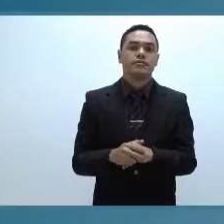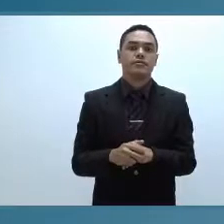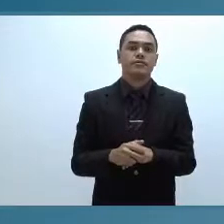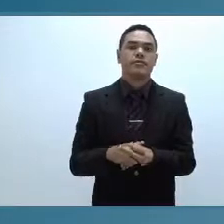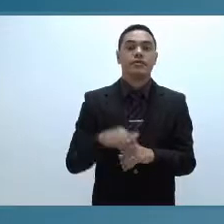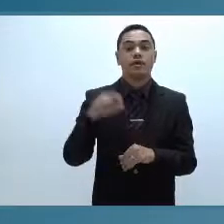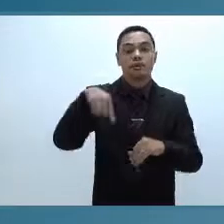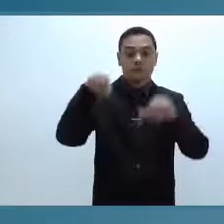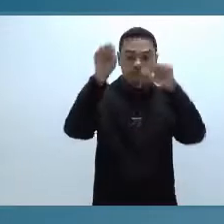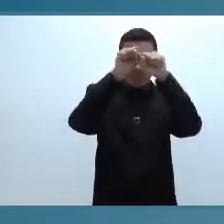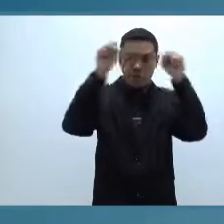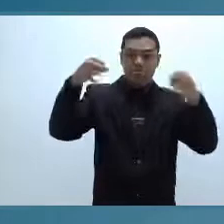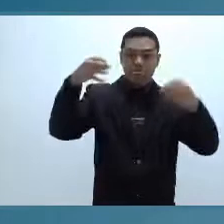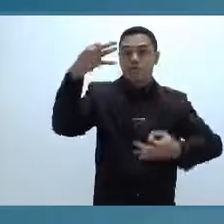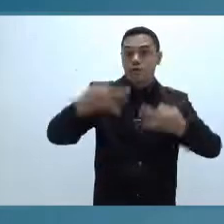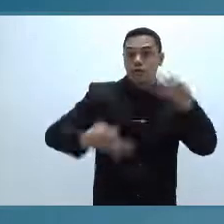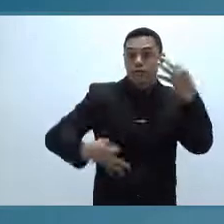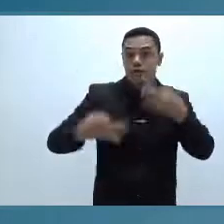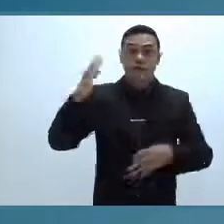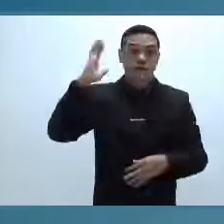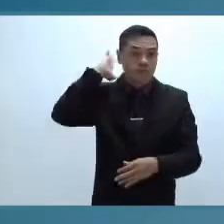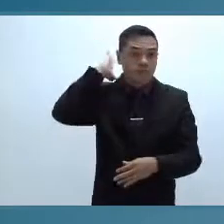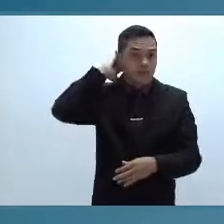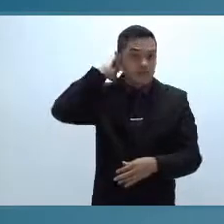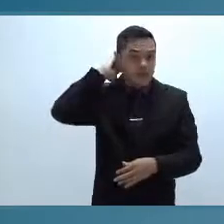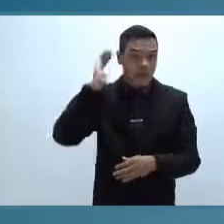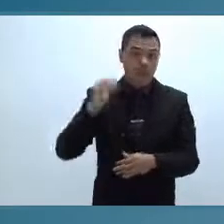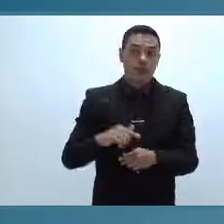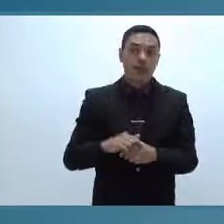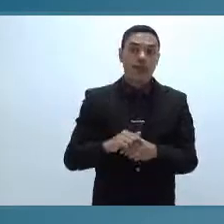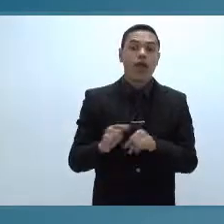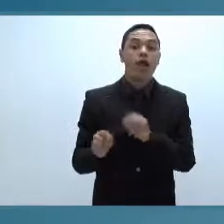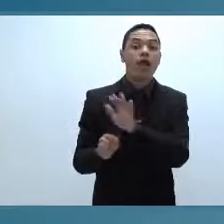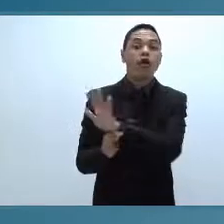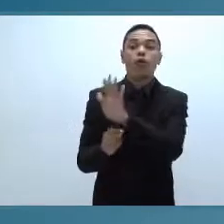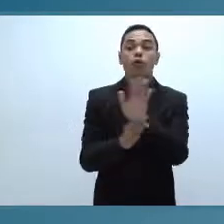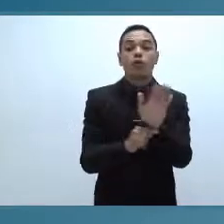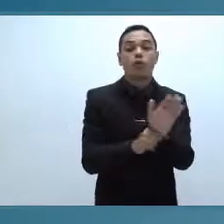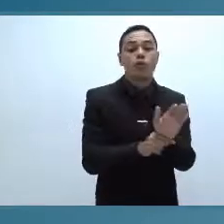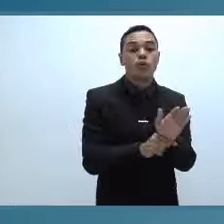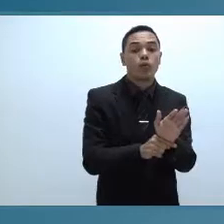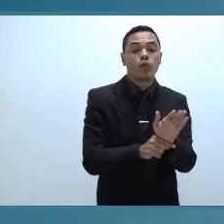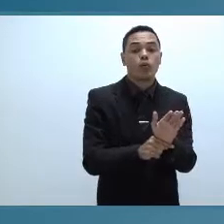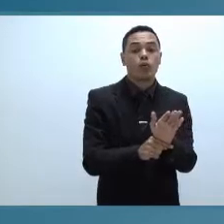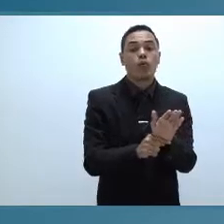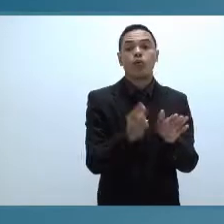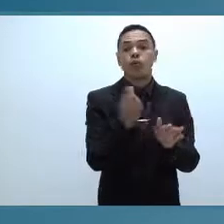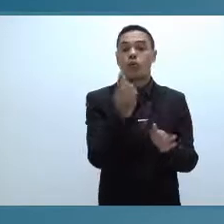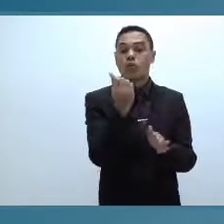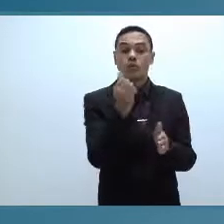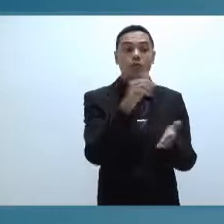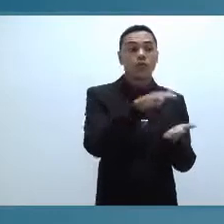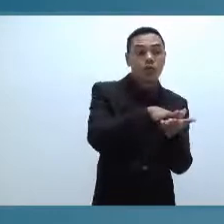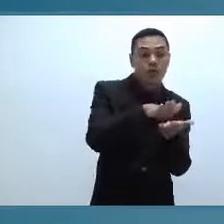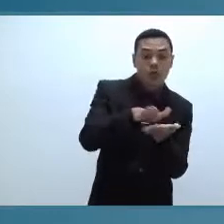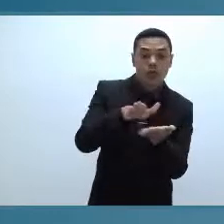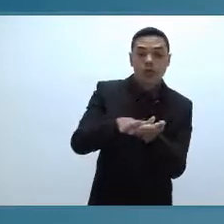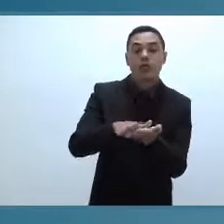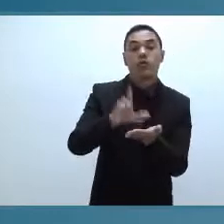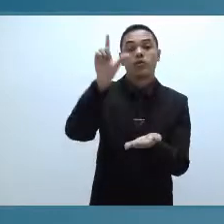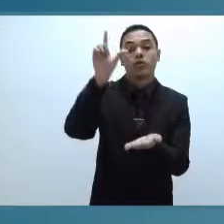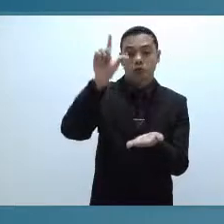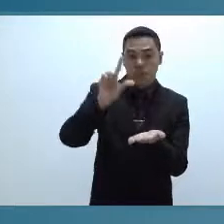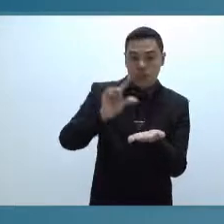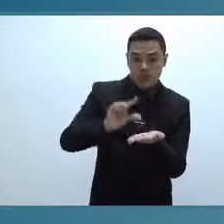do Pará reduzirá suas despesas com tarifas bancárias, registro e liquidação